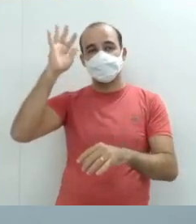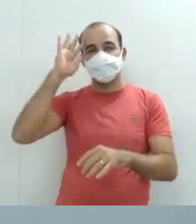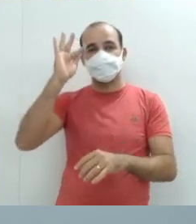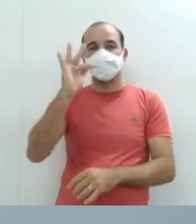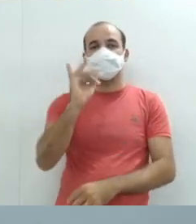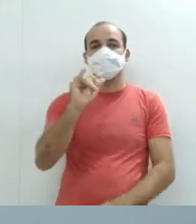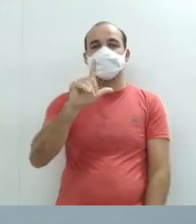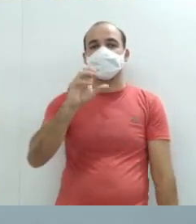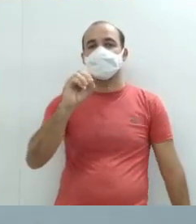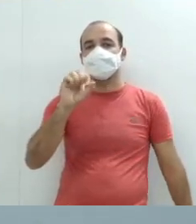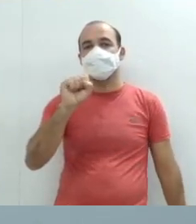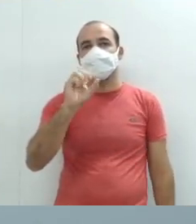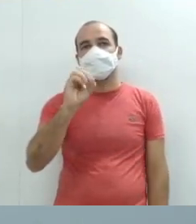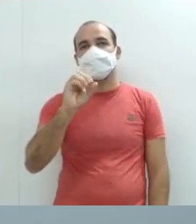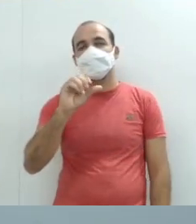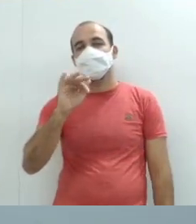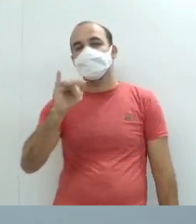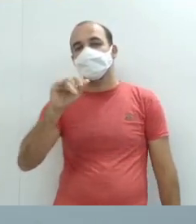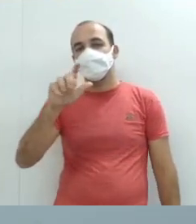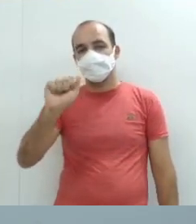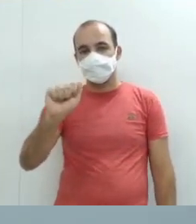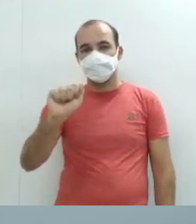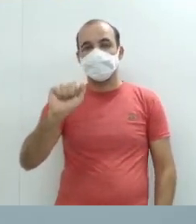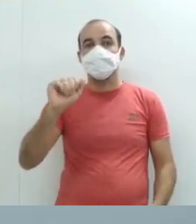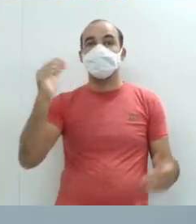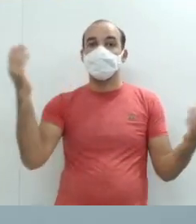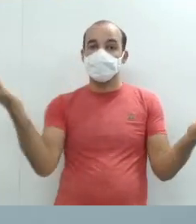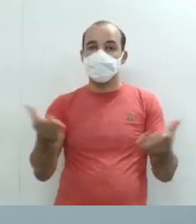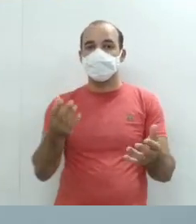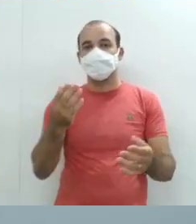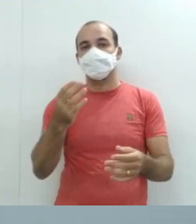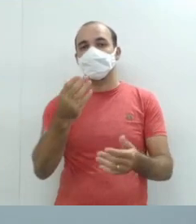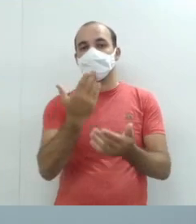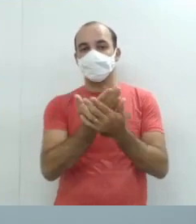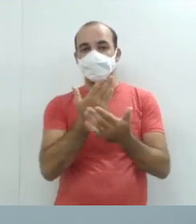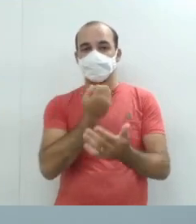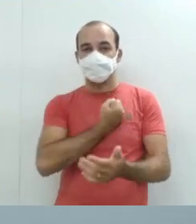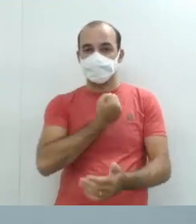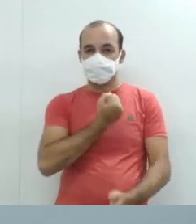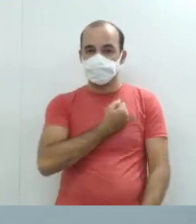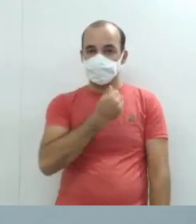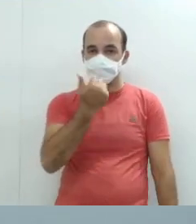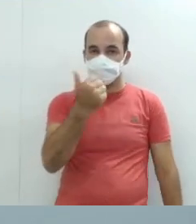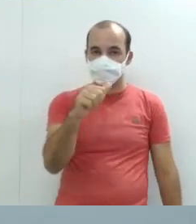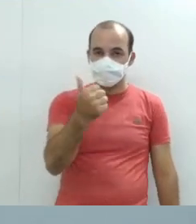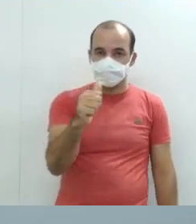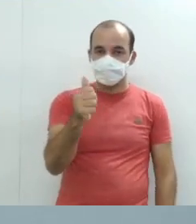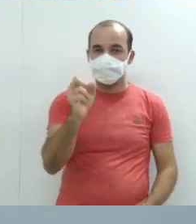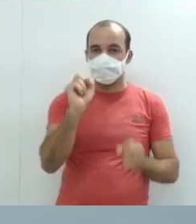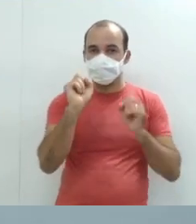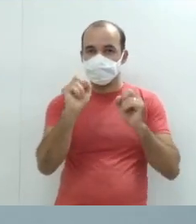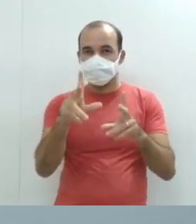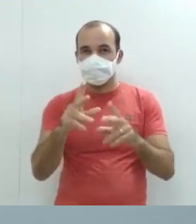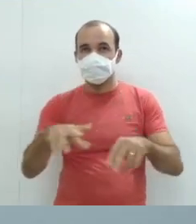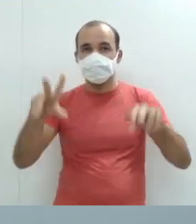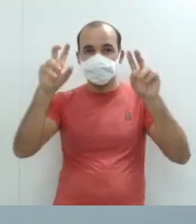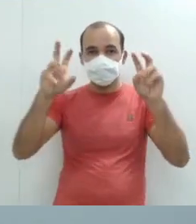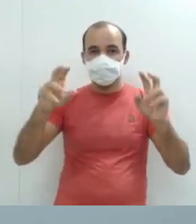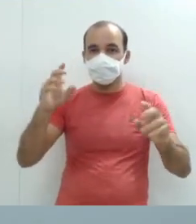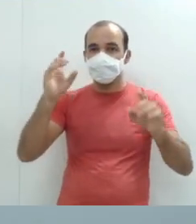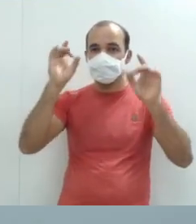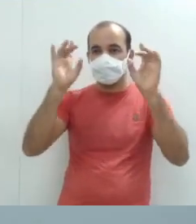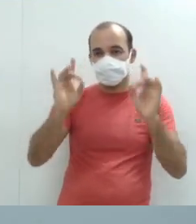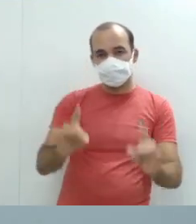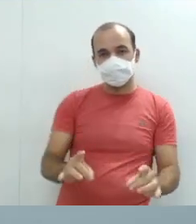Juntos nessa caminhada? Estamos na nossa aula 11 e vamos aprender um pouco mais sobre temas especiais que nos levam a ver